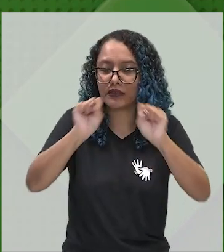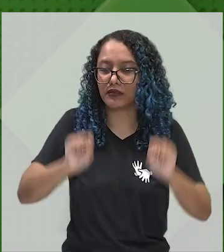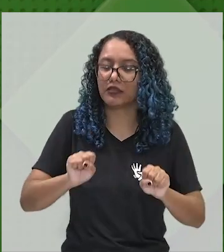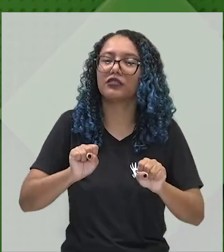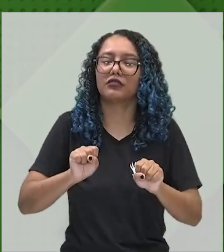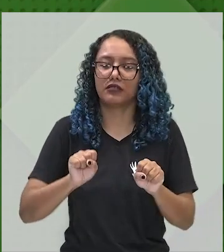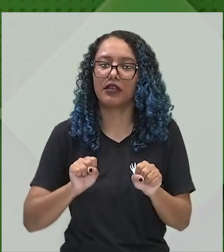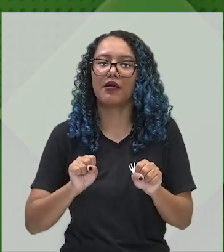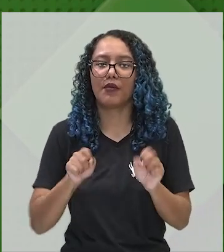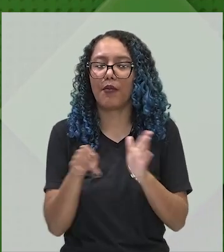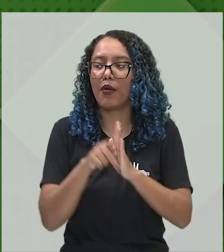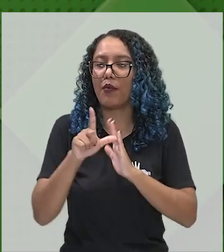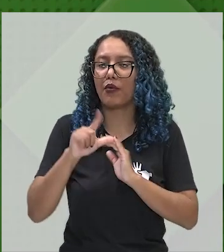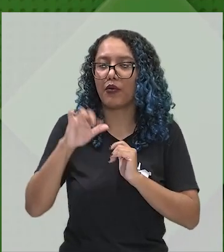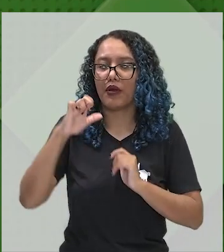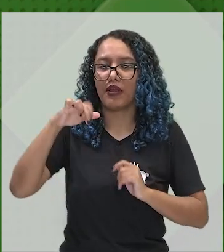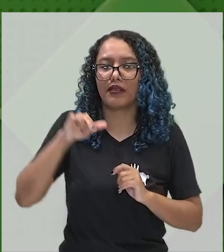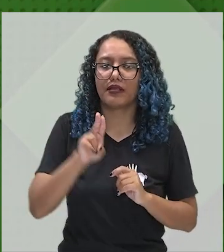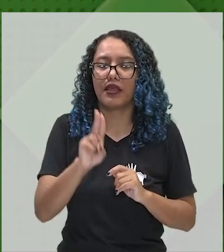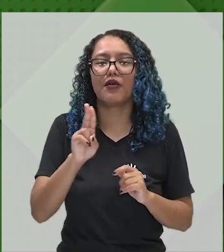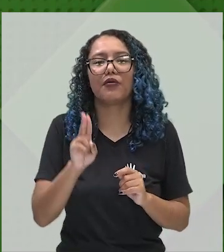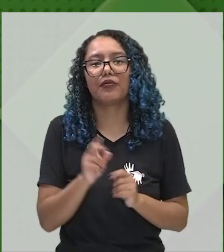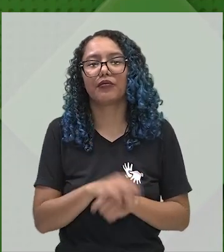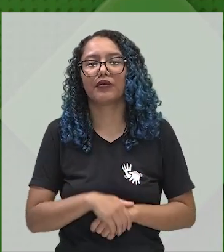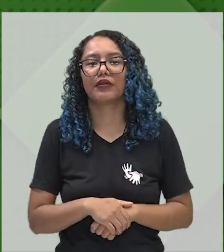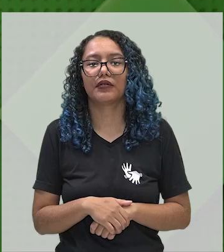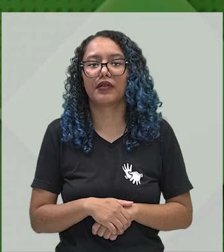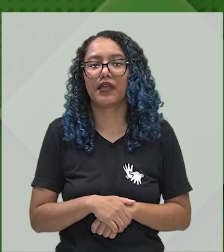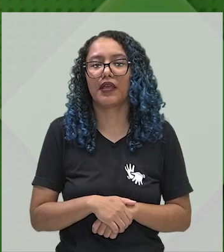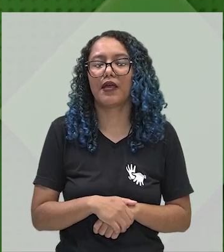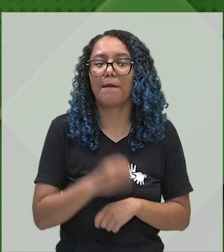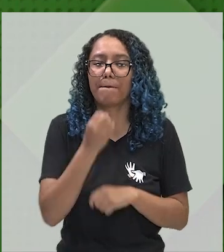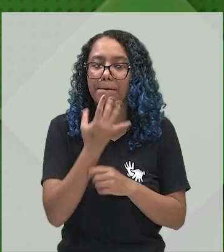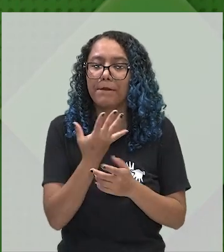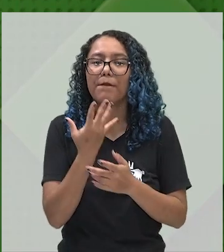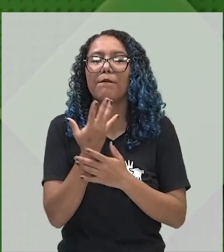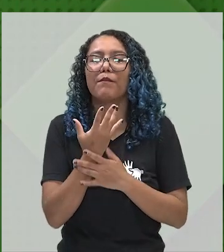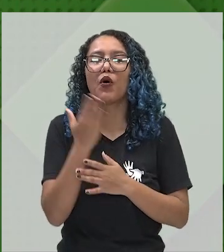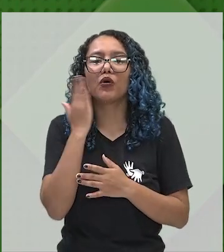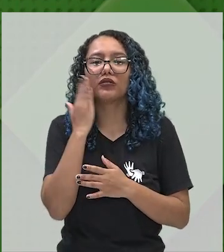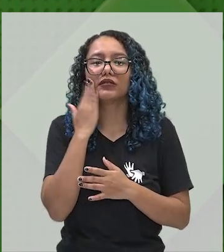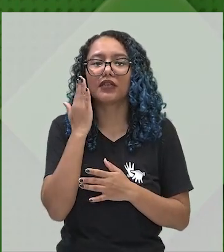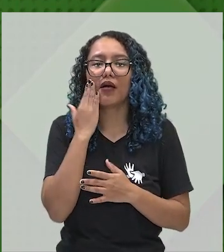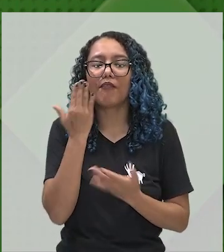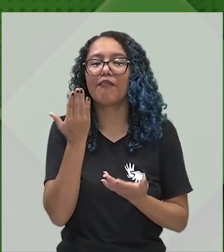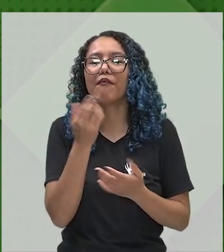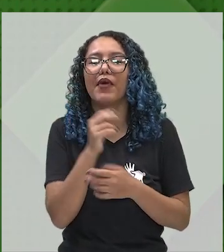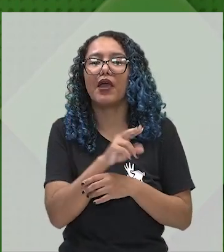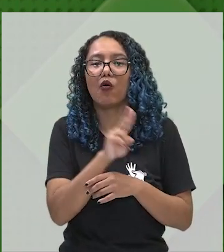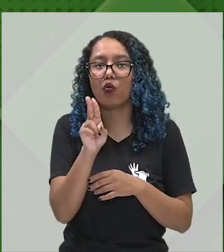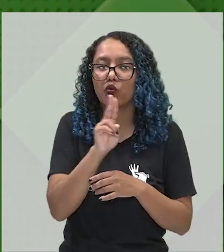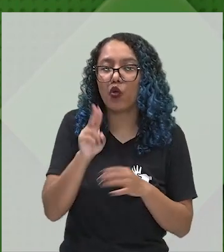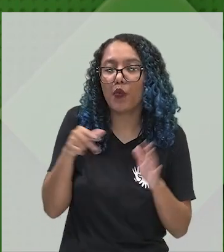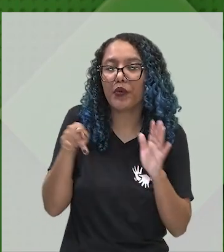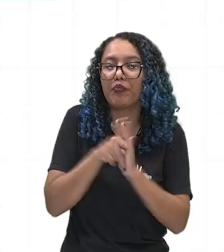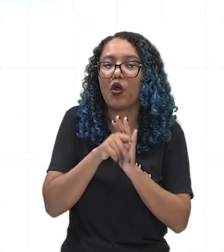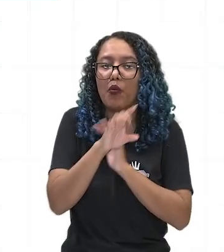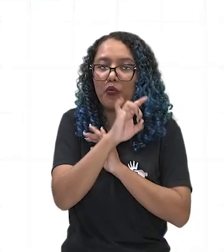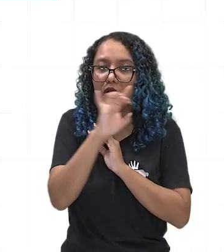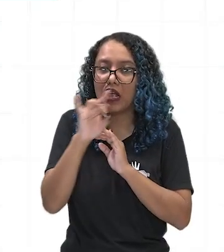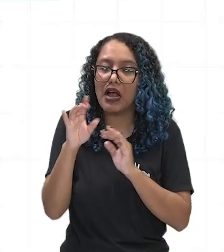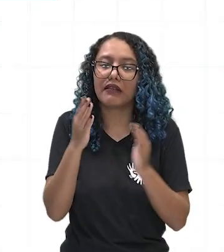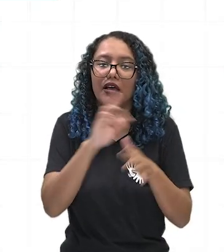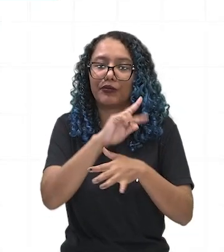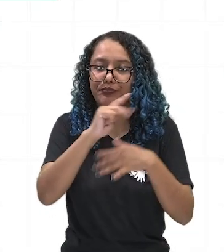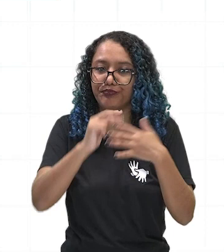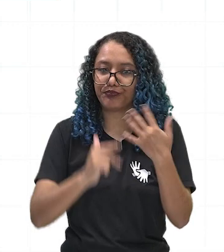Linneu criou, que serve aí para a gente identificar qualquer espécie em qualquer parte do mundo, certo? Mas continuando